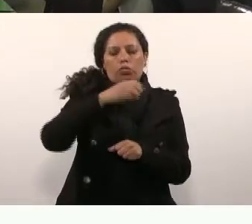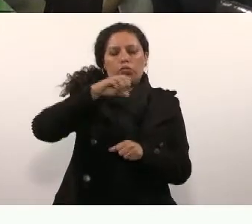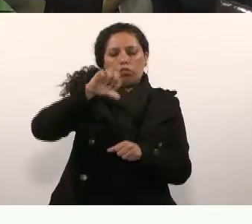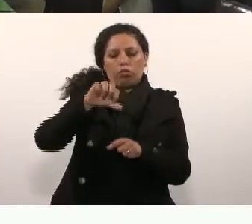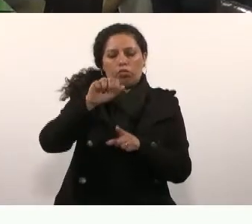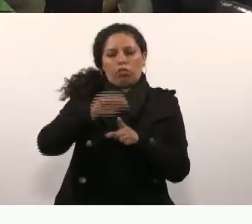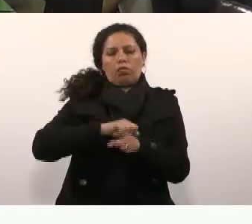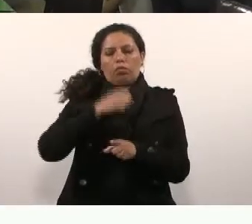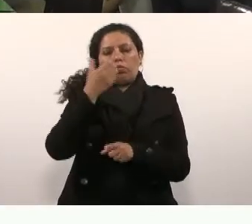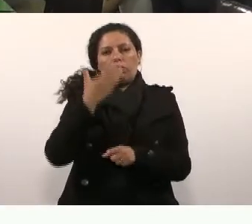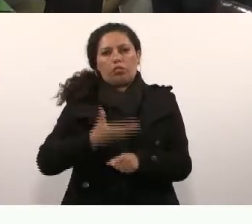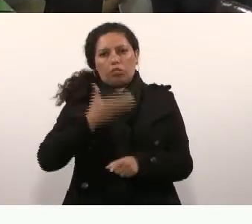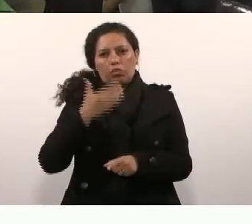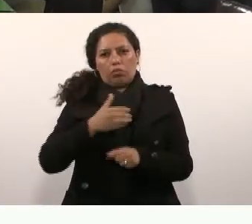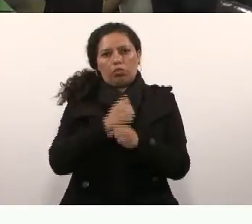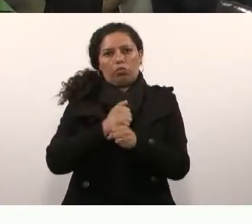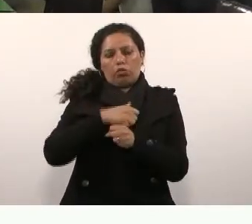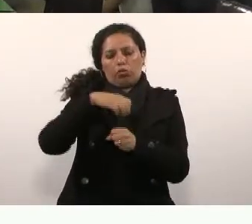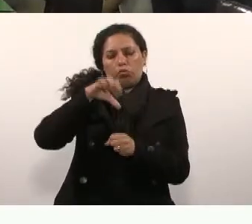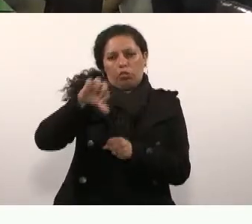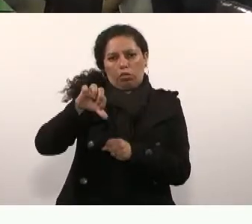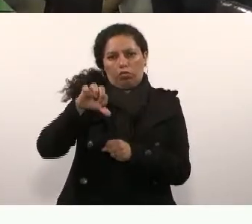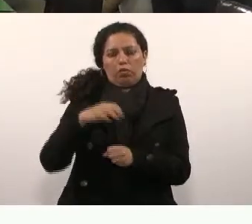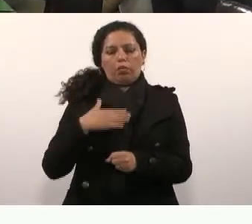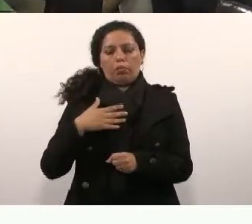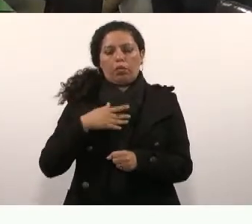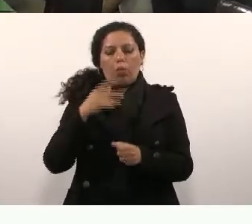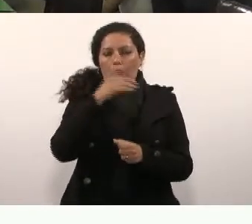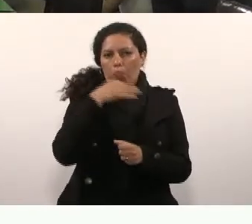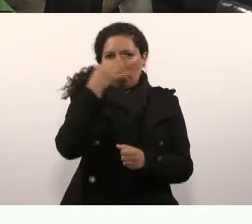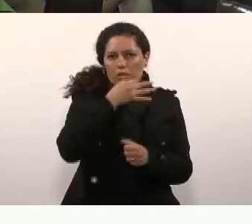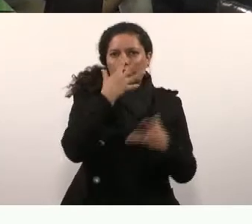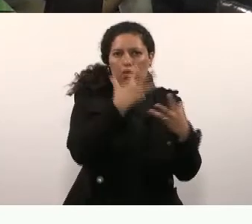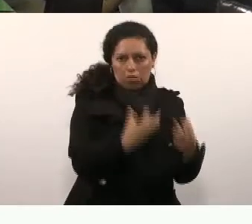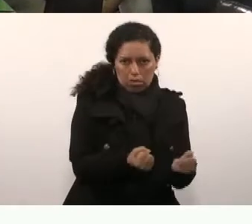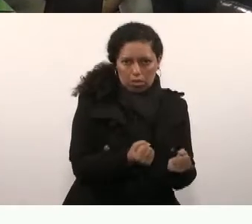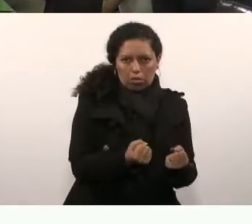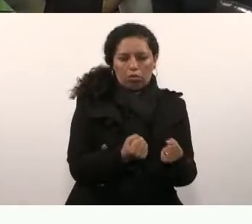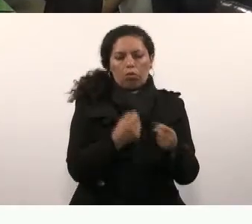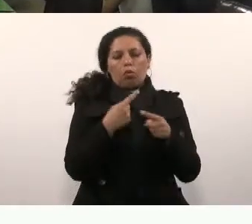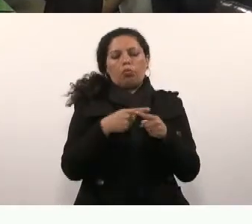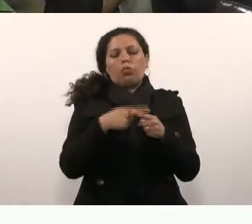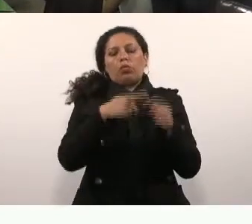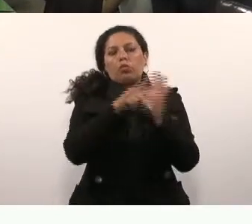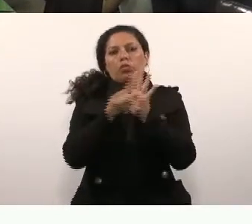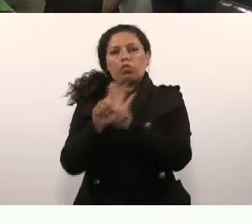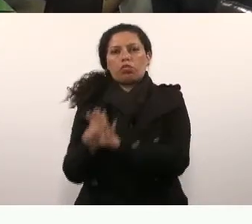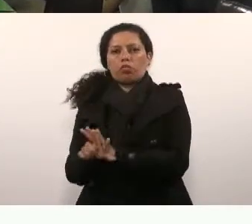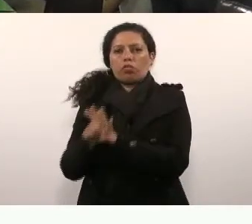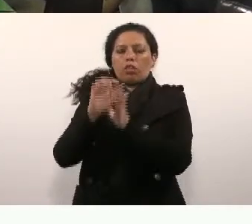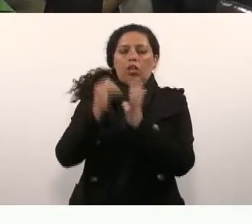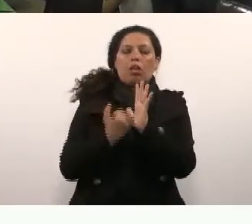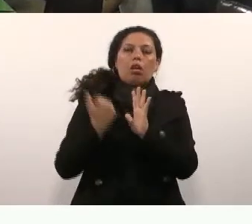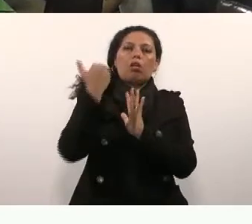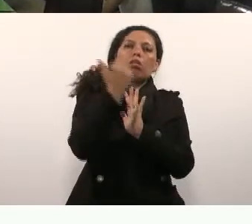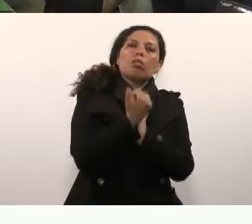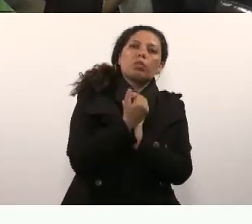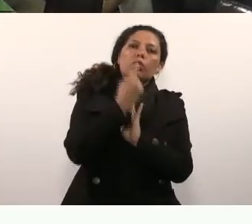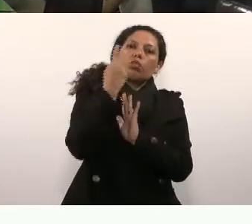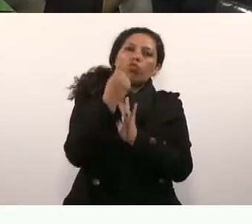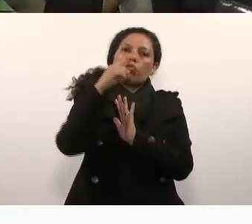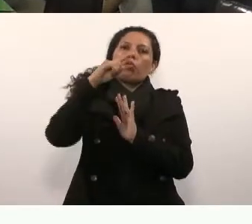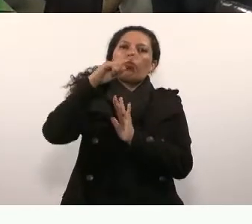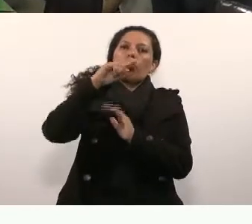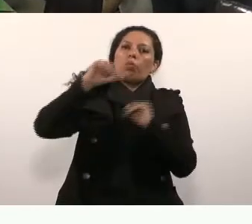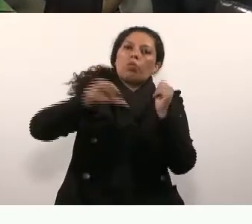e dá outras providências. Meu parecer é favorável, visto que o presente projeto de lei visa aumentar de 1 para